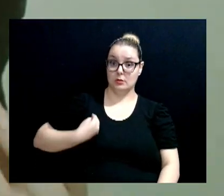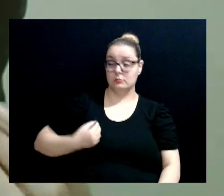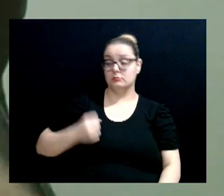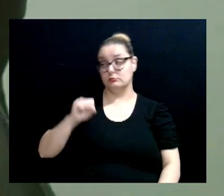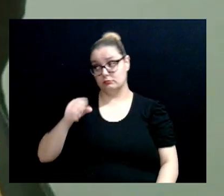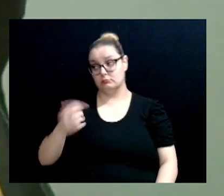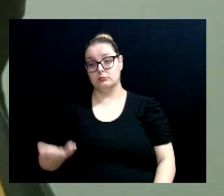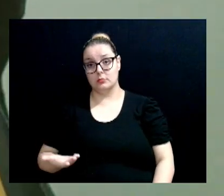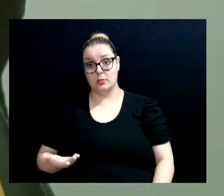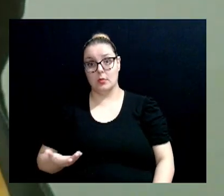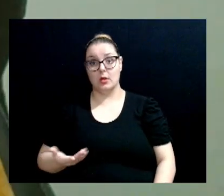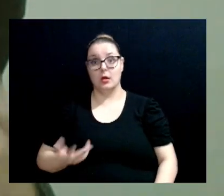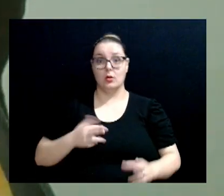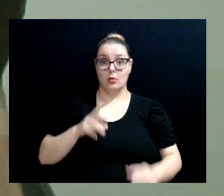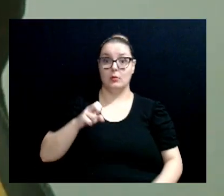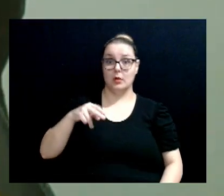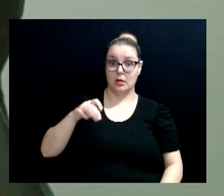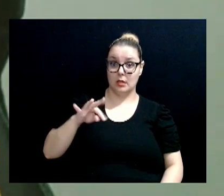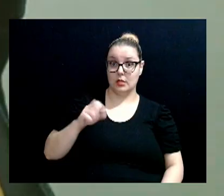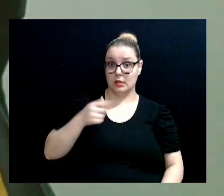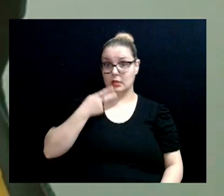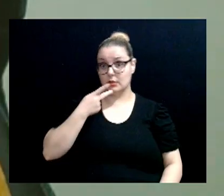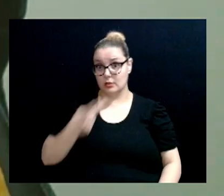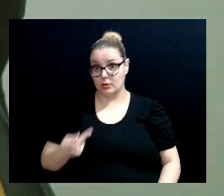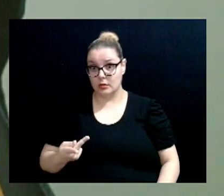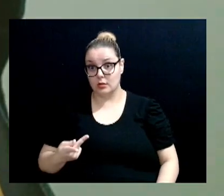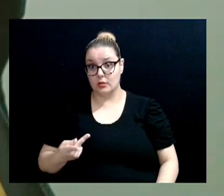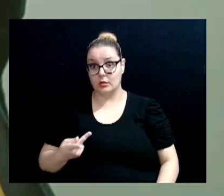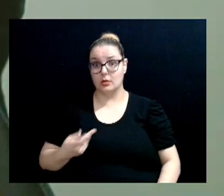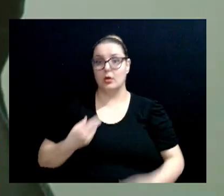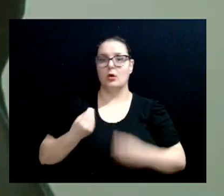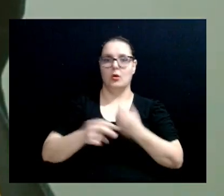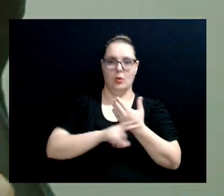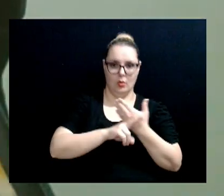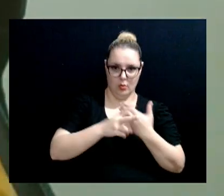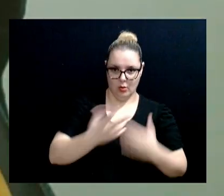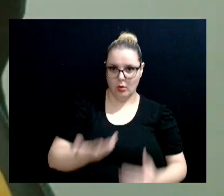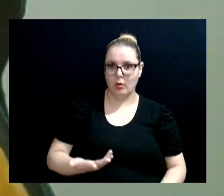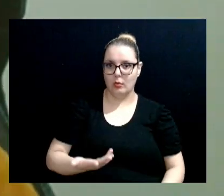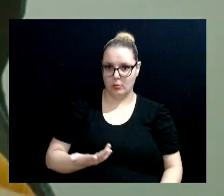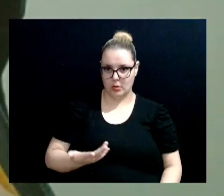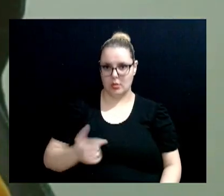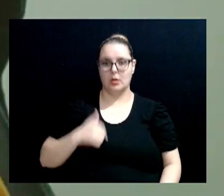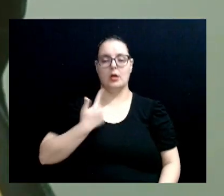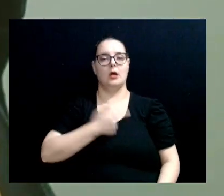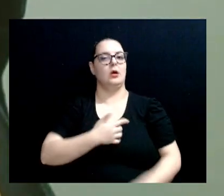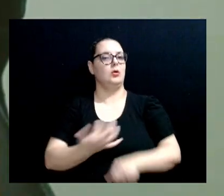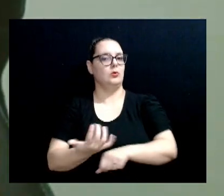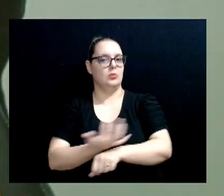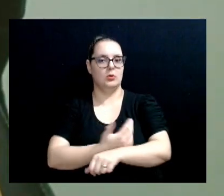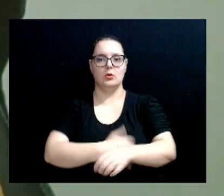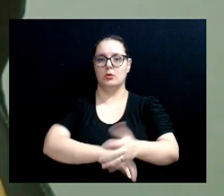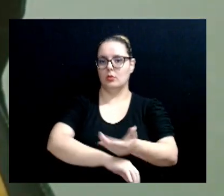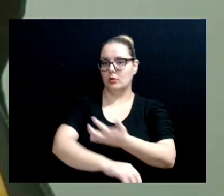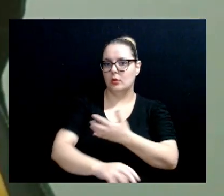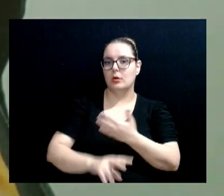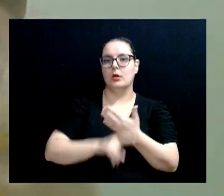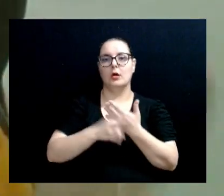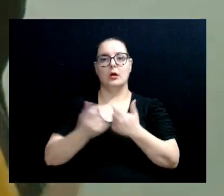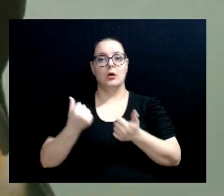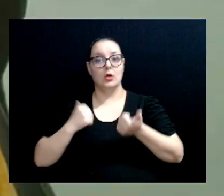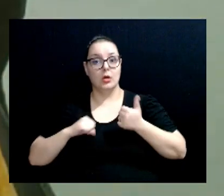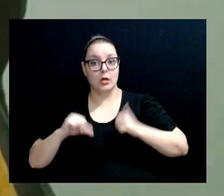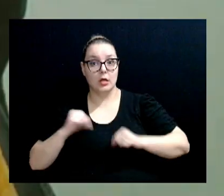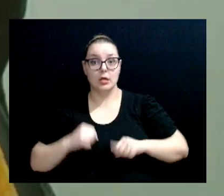Renata falou, né? Como afeta muito as nossas emoções, né? Gera ansiedade.